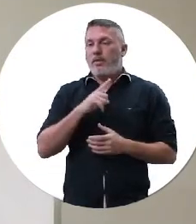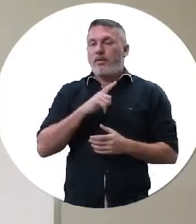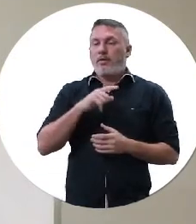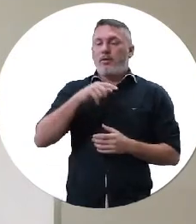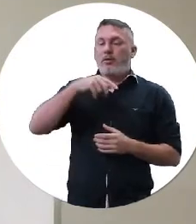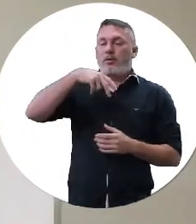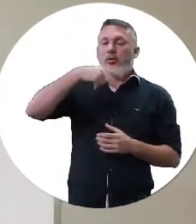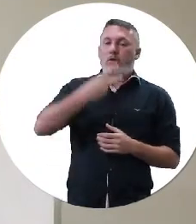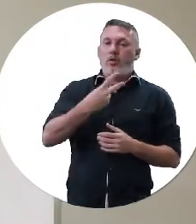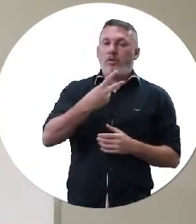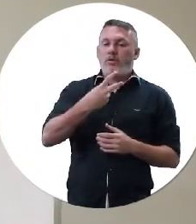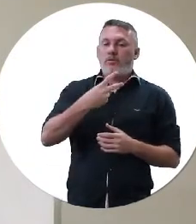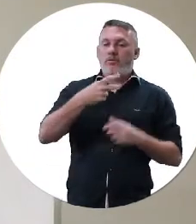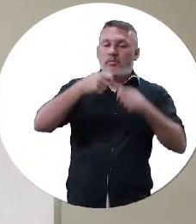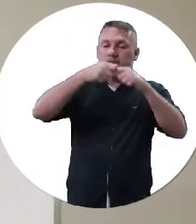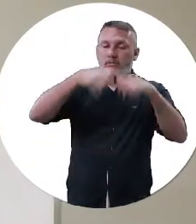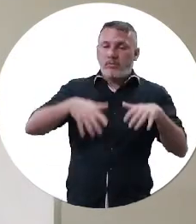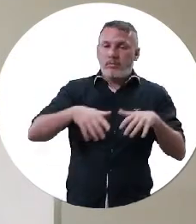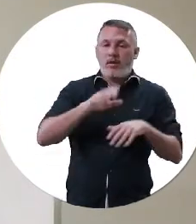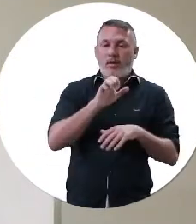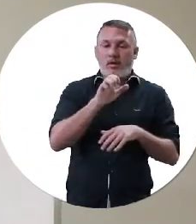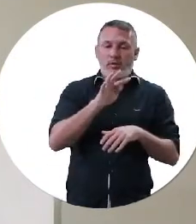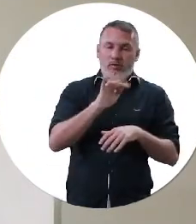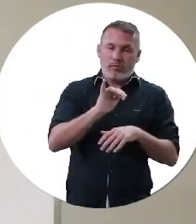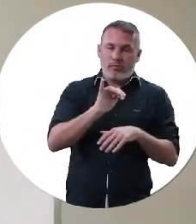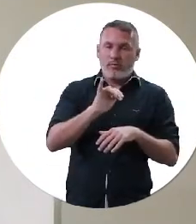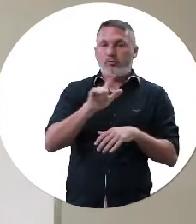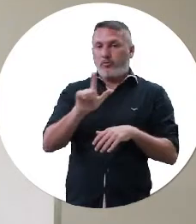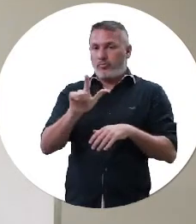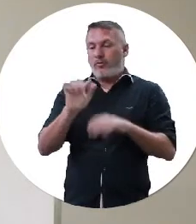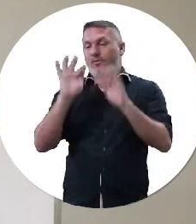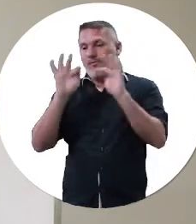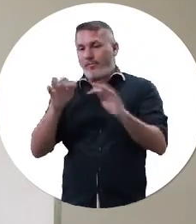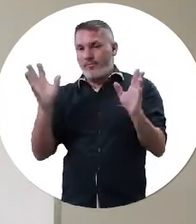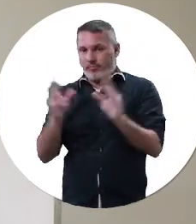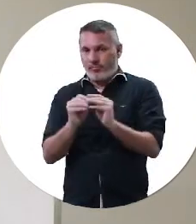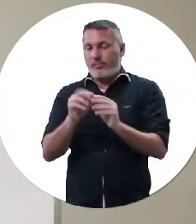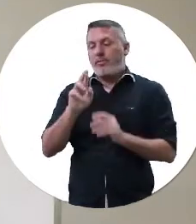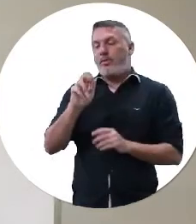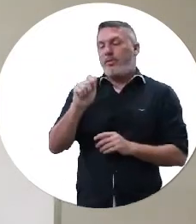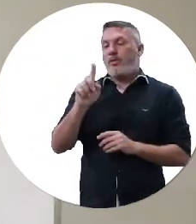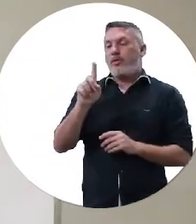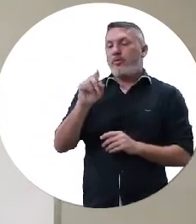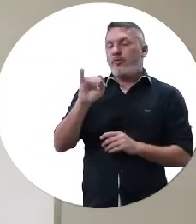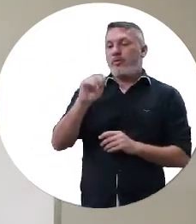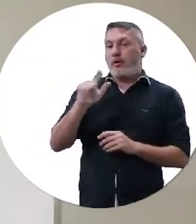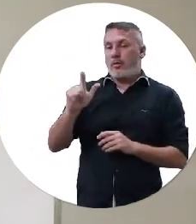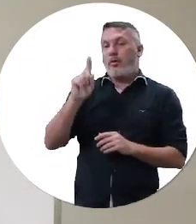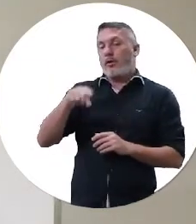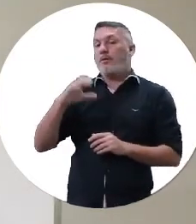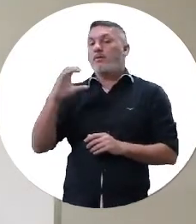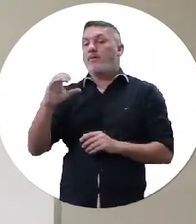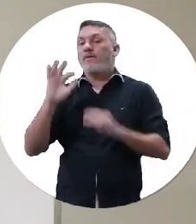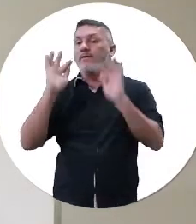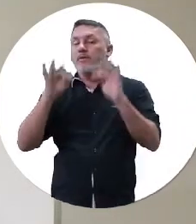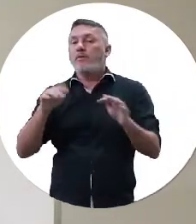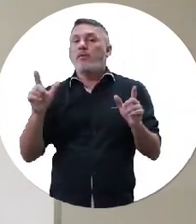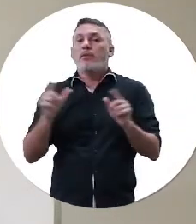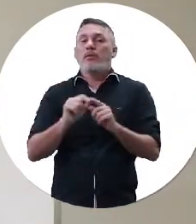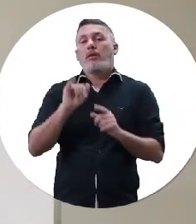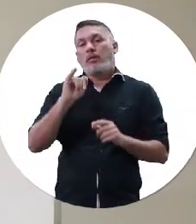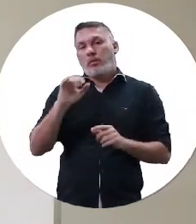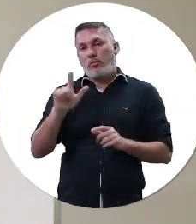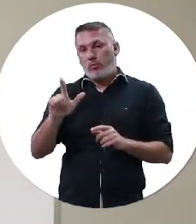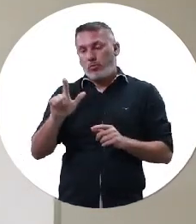Certo? Radical com 2 carbonos, et. Terminação de radical, il, etil. Radical com